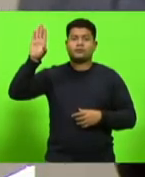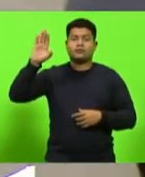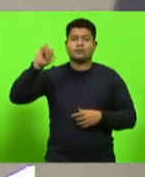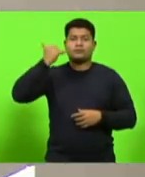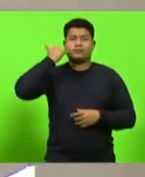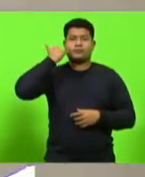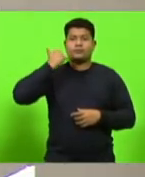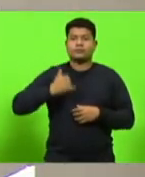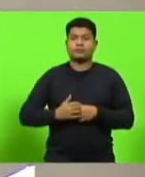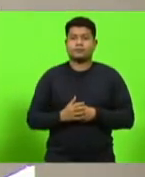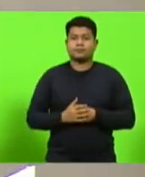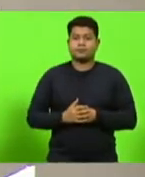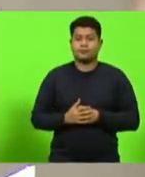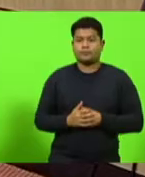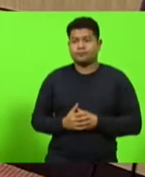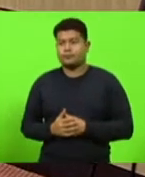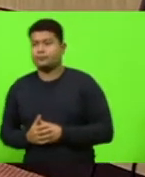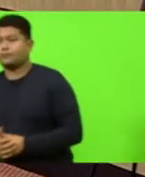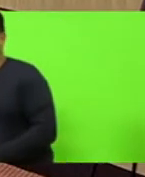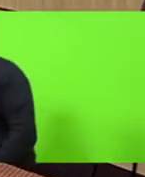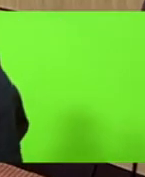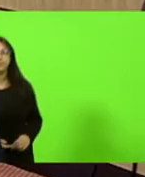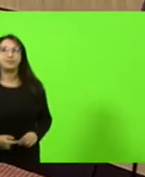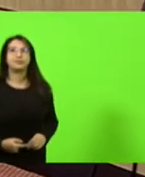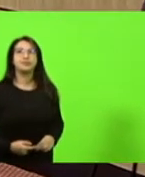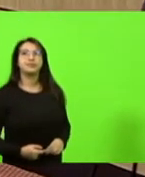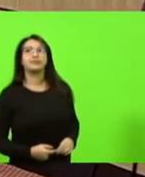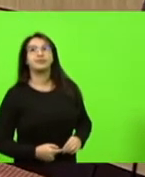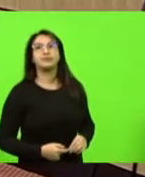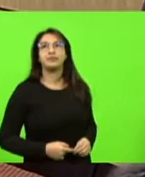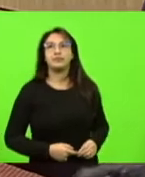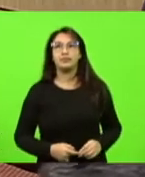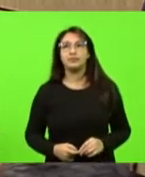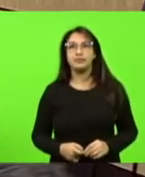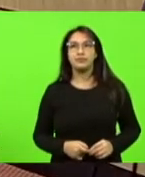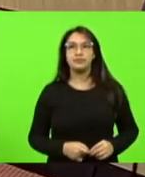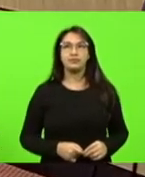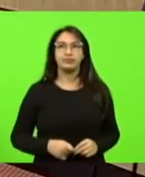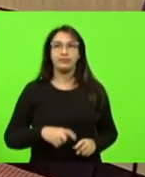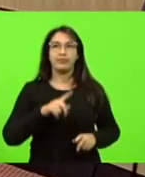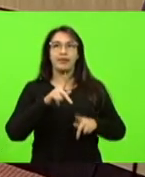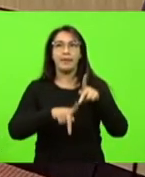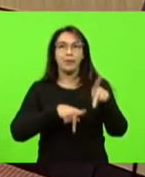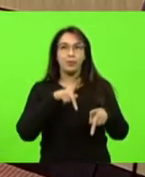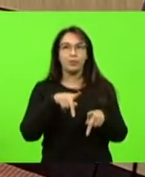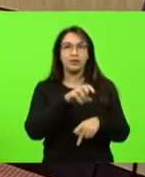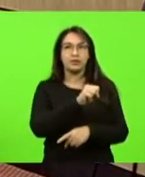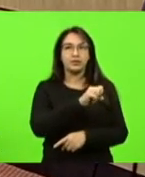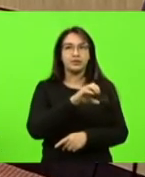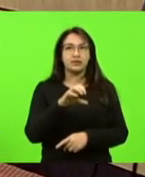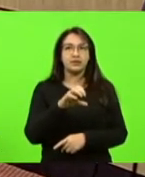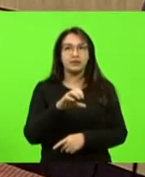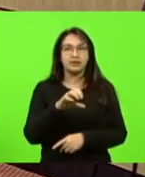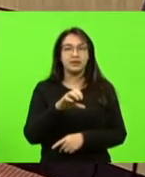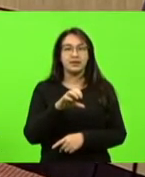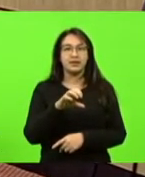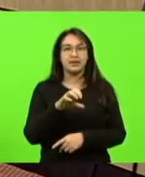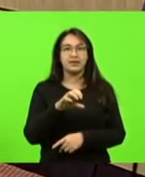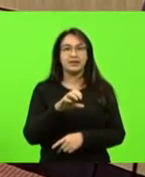Lopes. Presidente, acho que o catarinense não aguenta mais essas restrições.